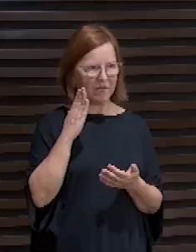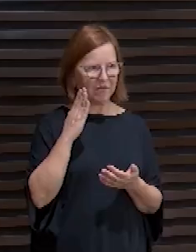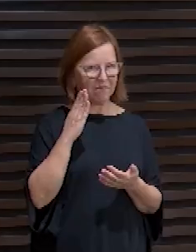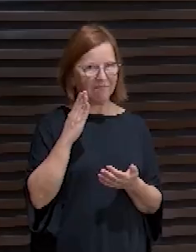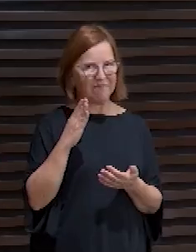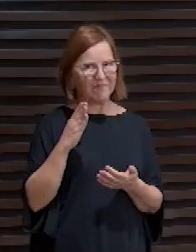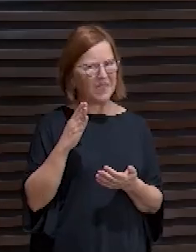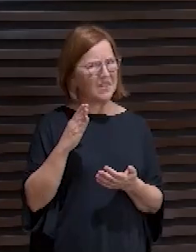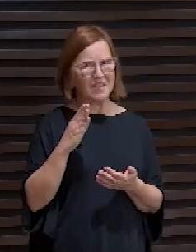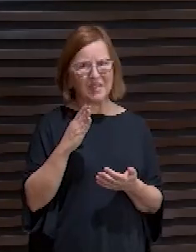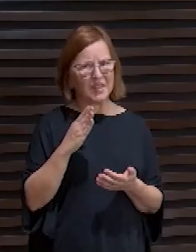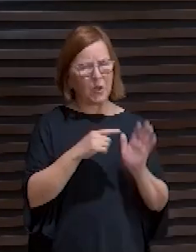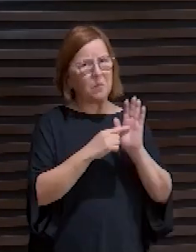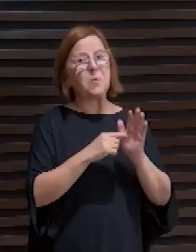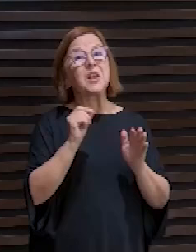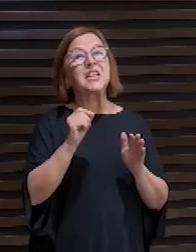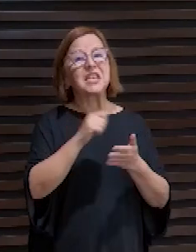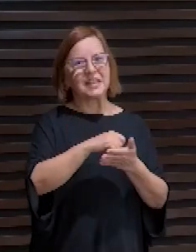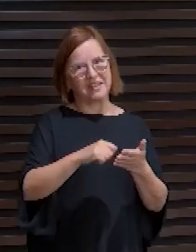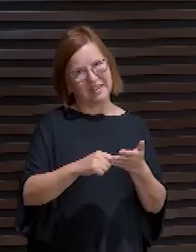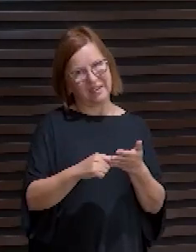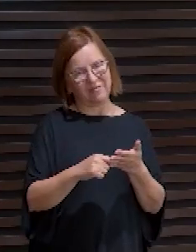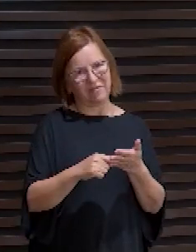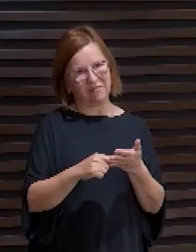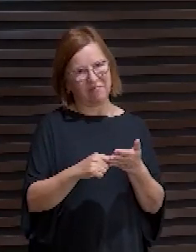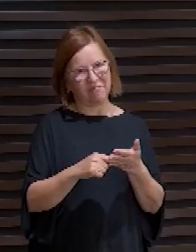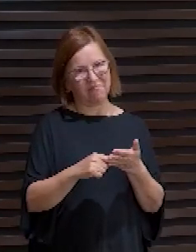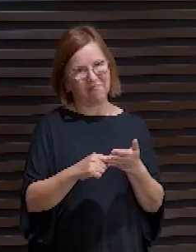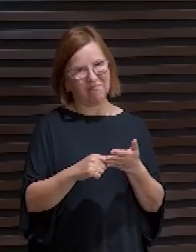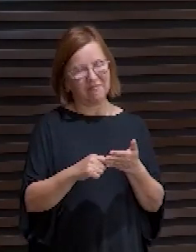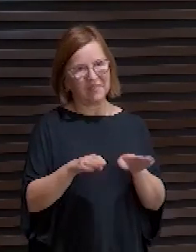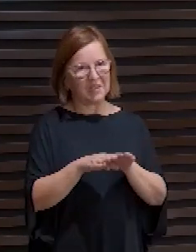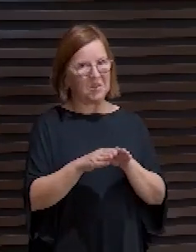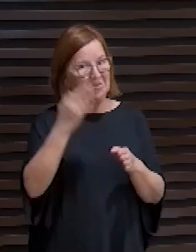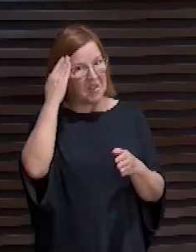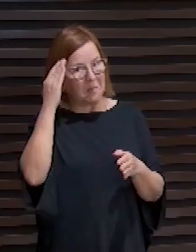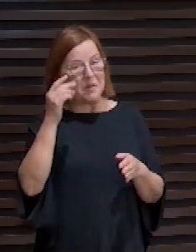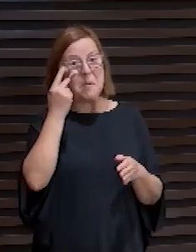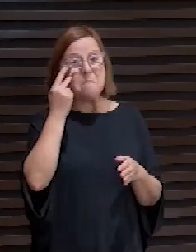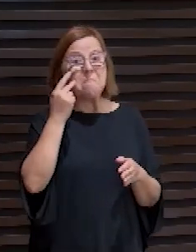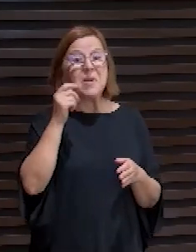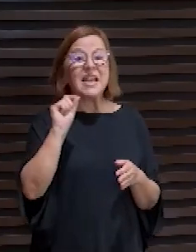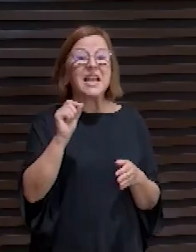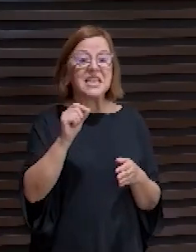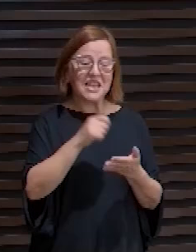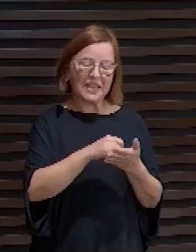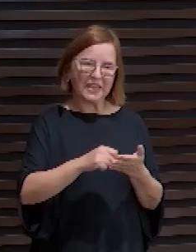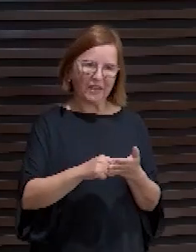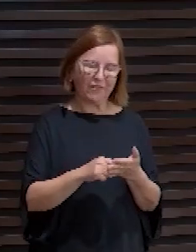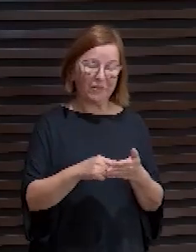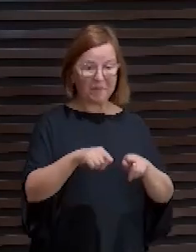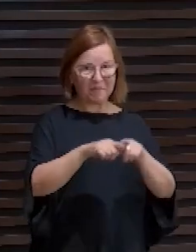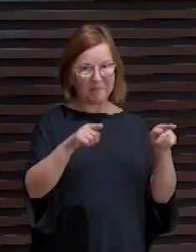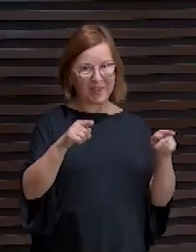autor, nem indica com clareza para quem foi endereçada originalmente. Porém, seu